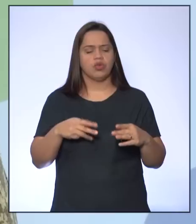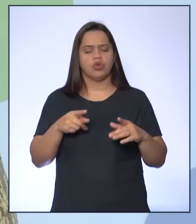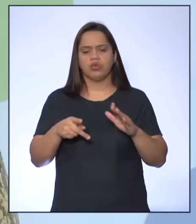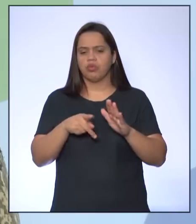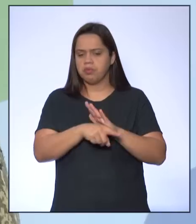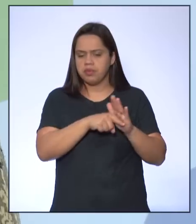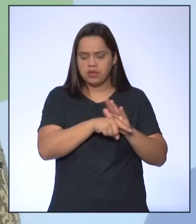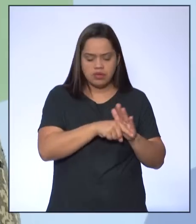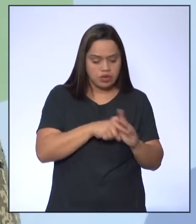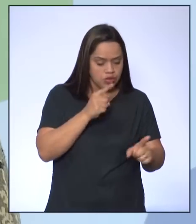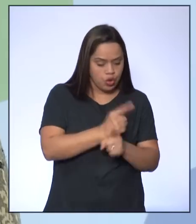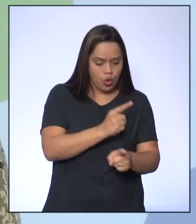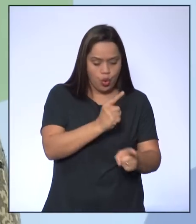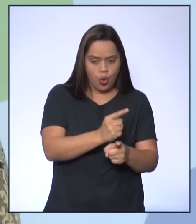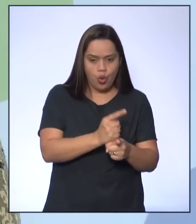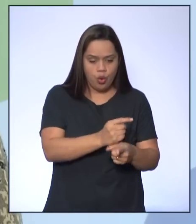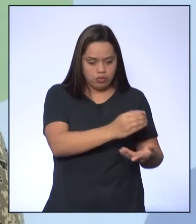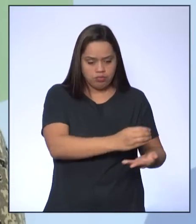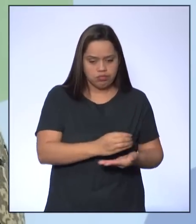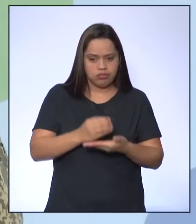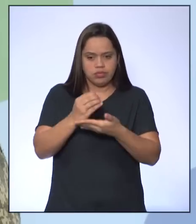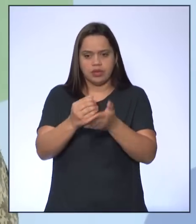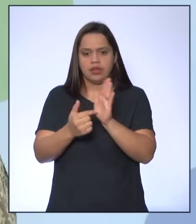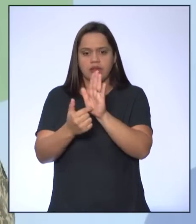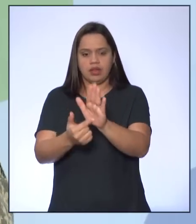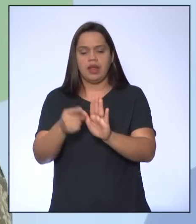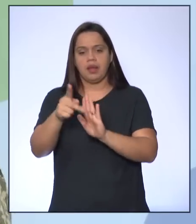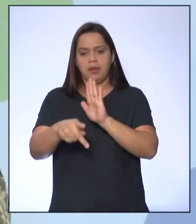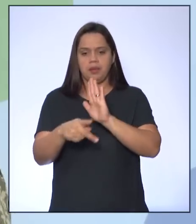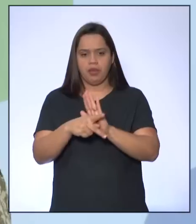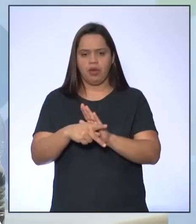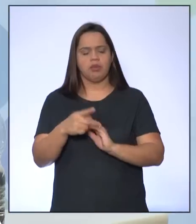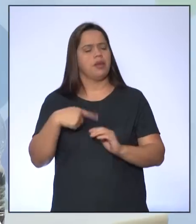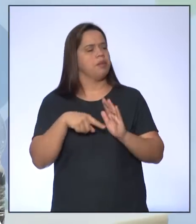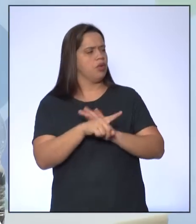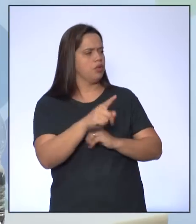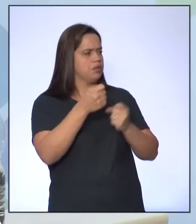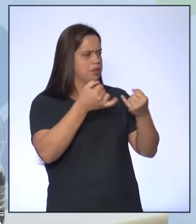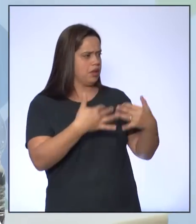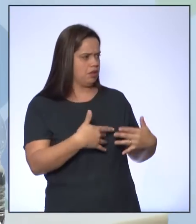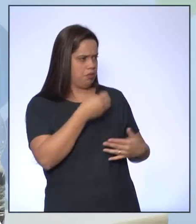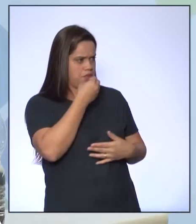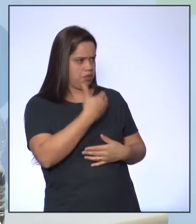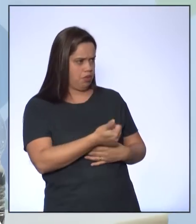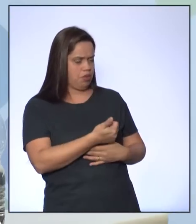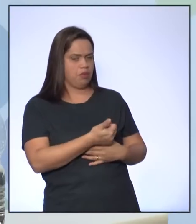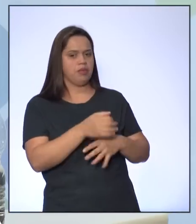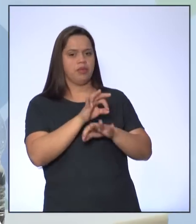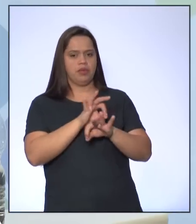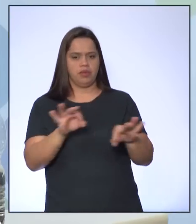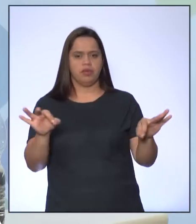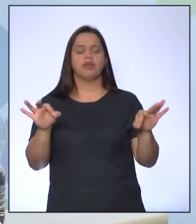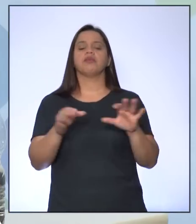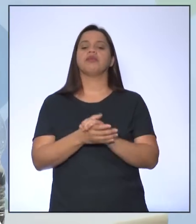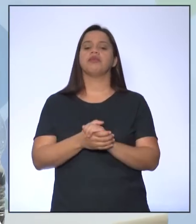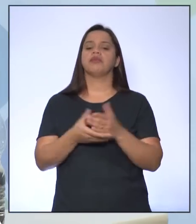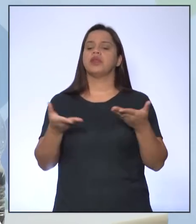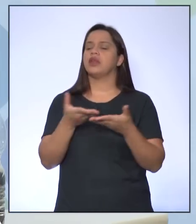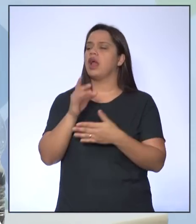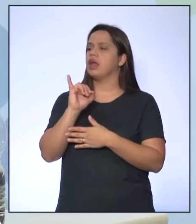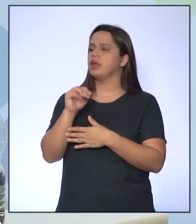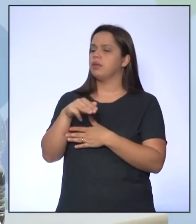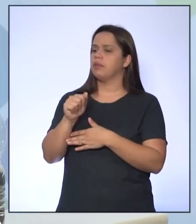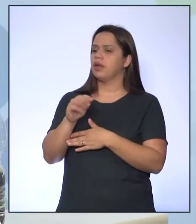está bem? Essas são as materiais. Você acha que ficou bom assim a explicação, professora Paula? Perfeito, explicação de fonte material. E a